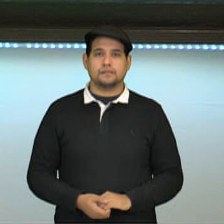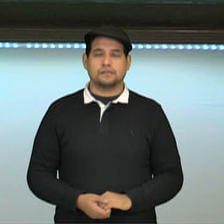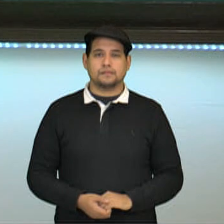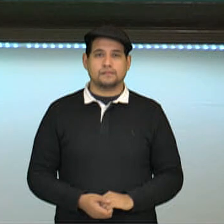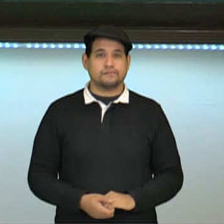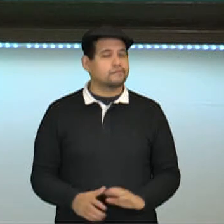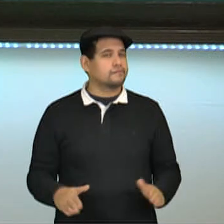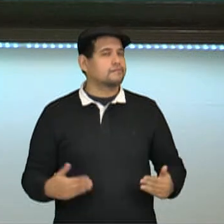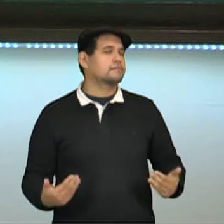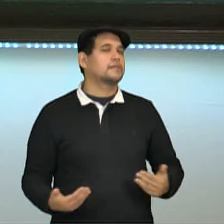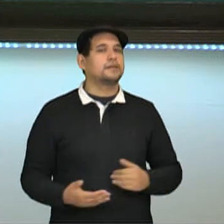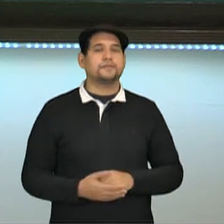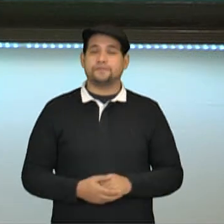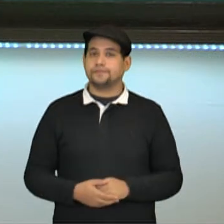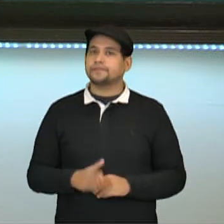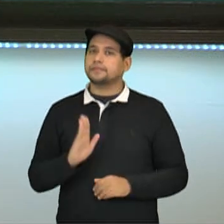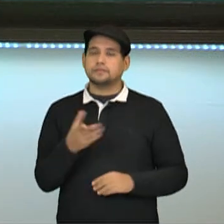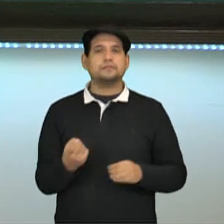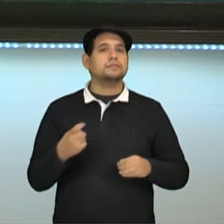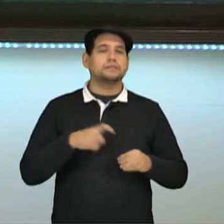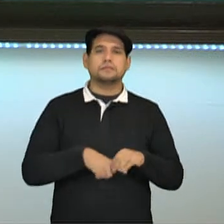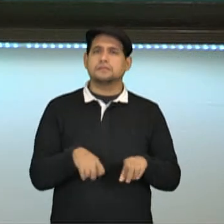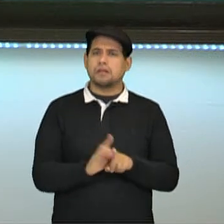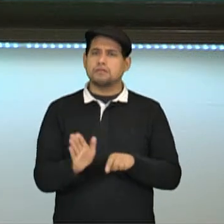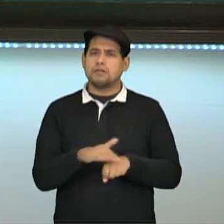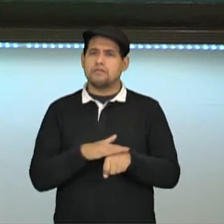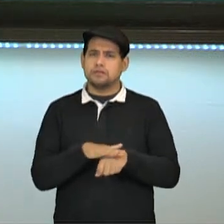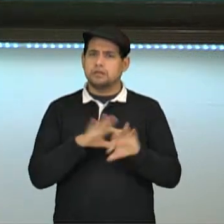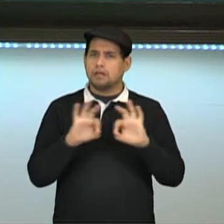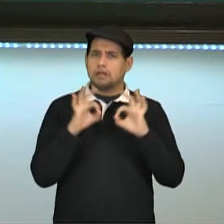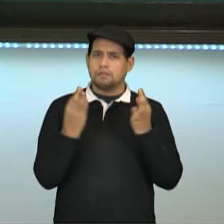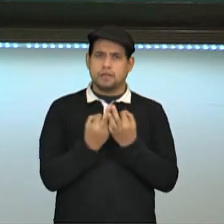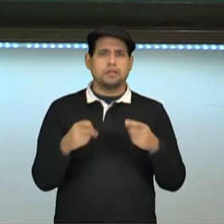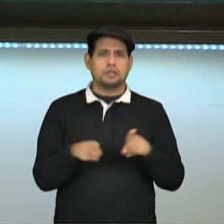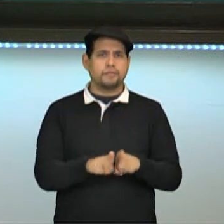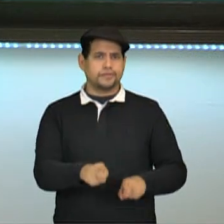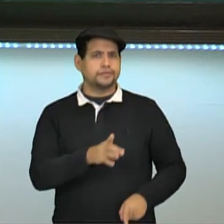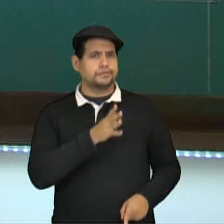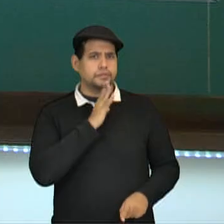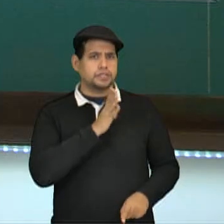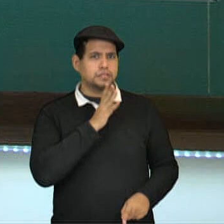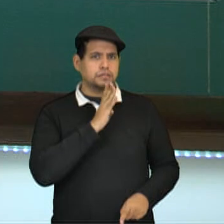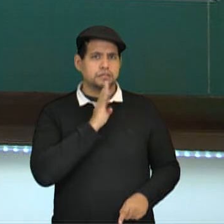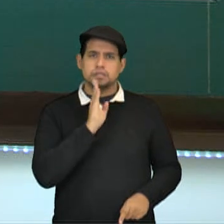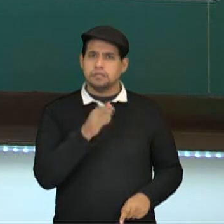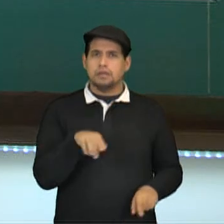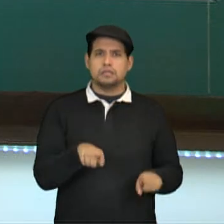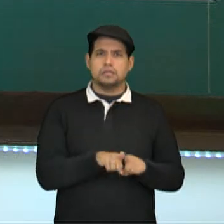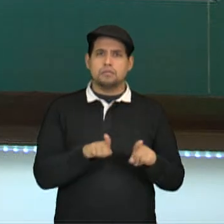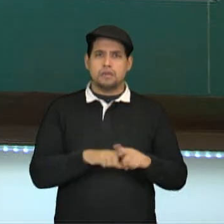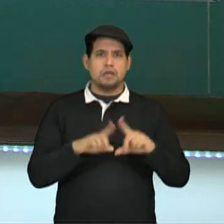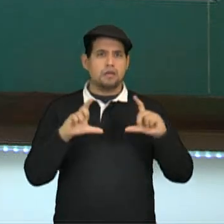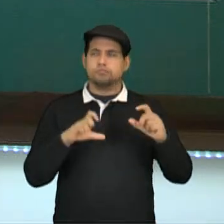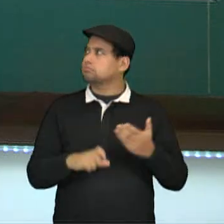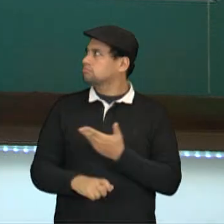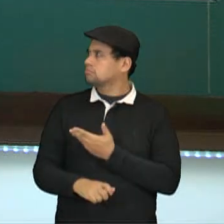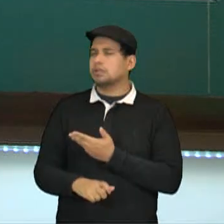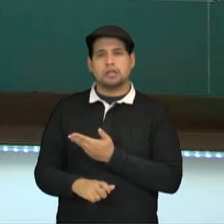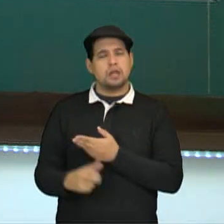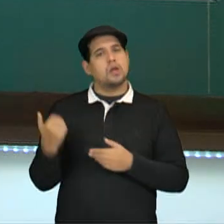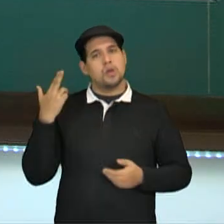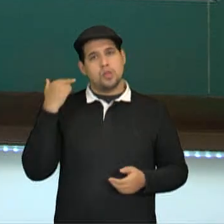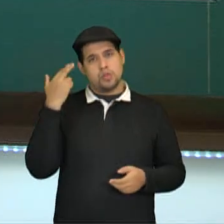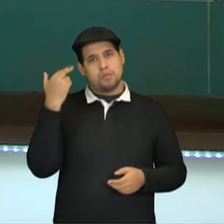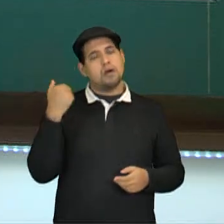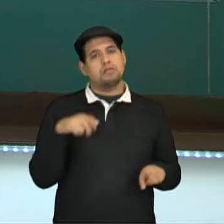E aí, galerinha, voltei, conversou com a família aí, vocês reconheceram uma imagem como essa? Sim, é muito comum,